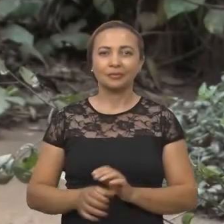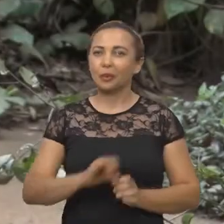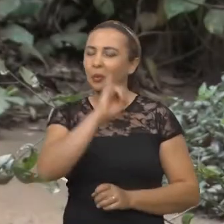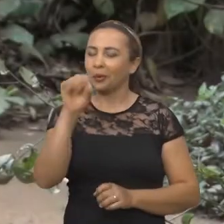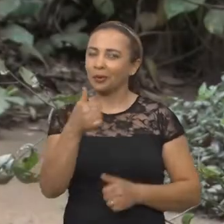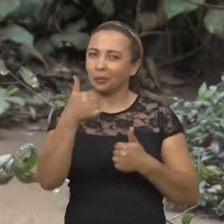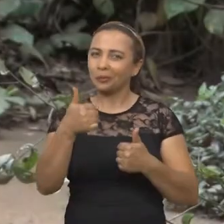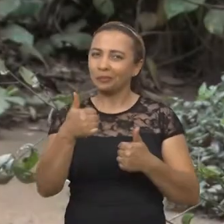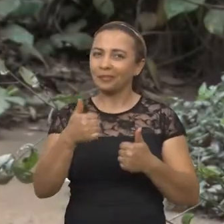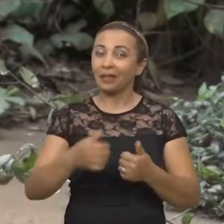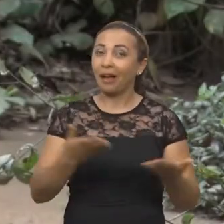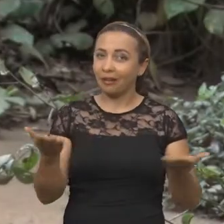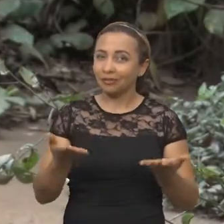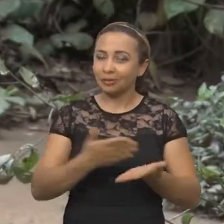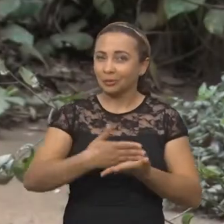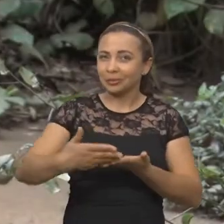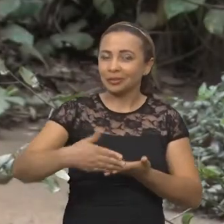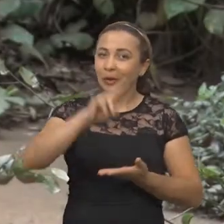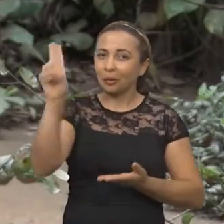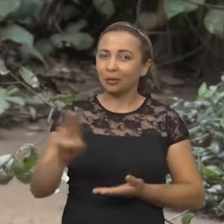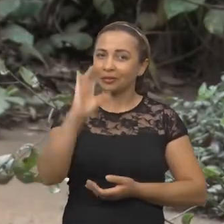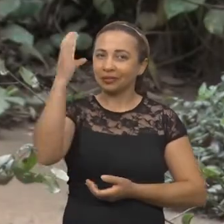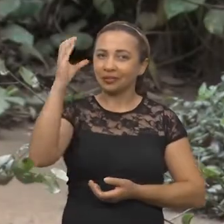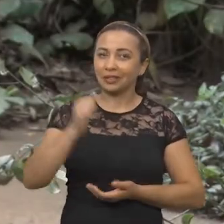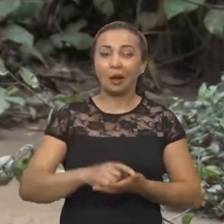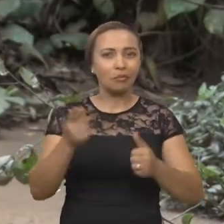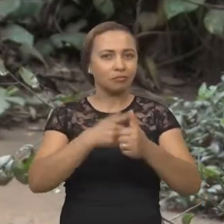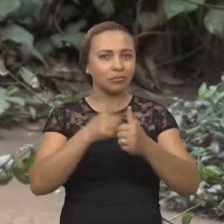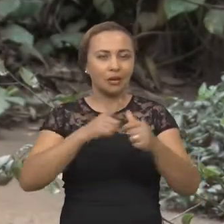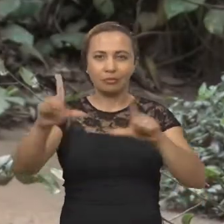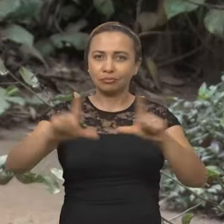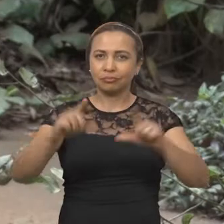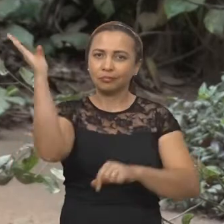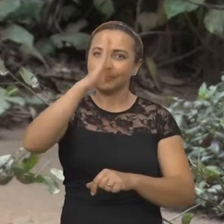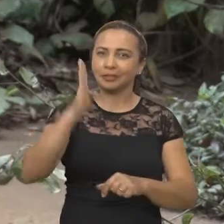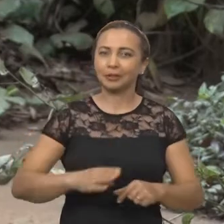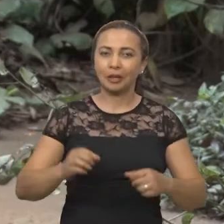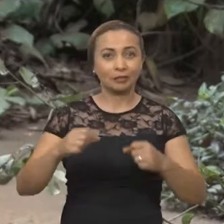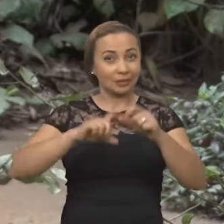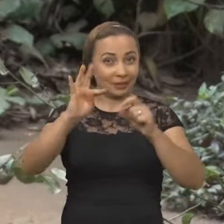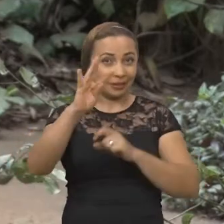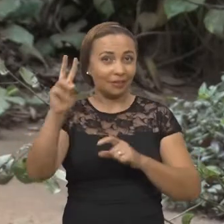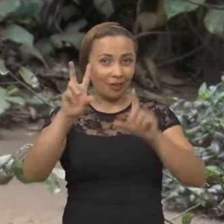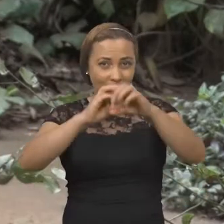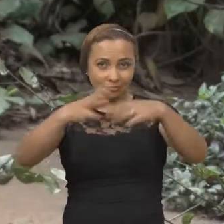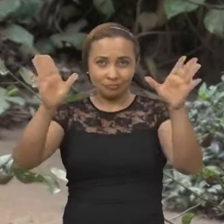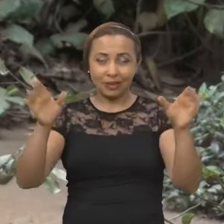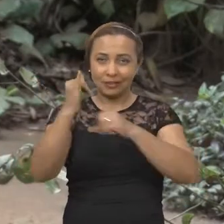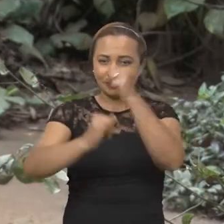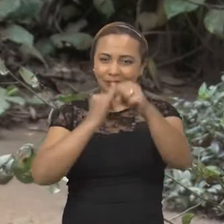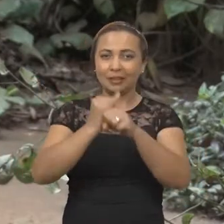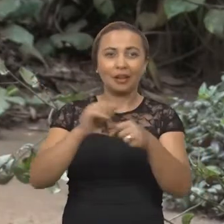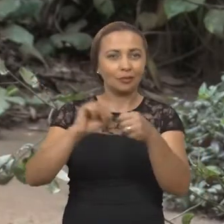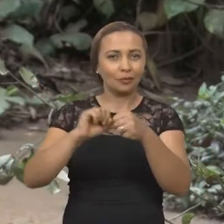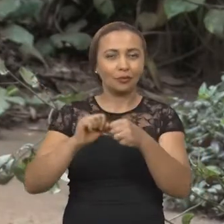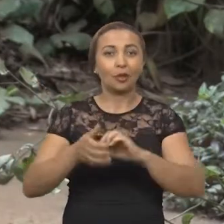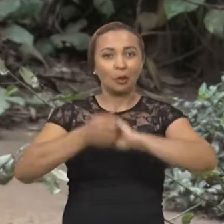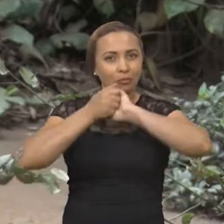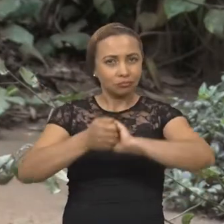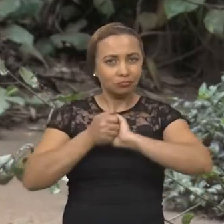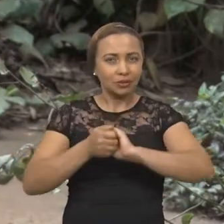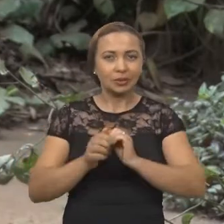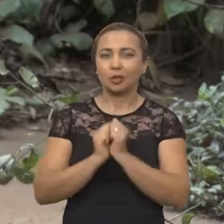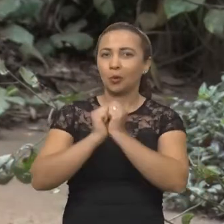Olá, tudo bem? Está no ar mais um Universiência, o primeiro programa brasileiro de TV e internet, produzido por meio da colaboração